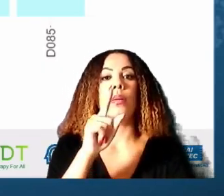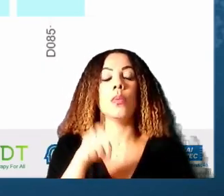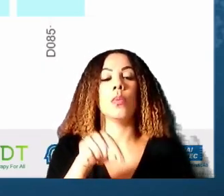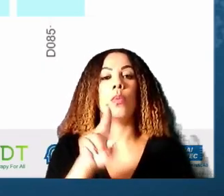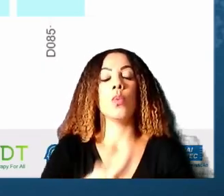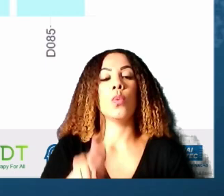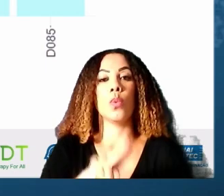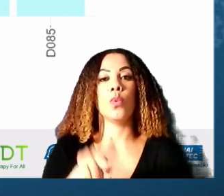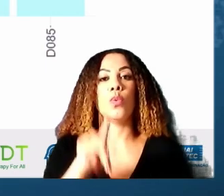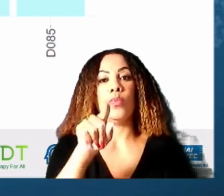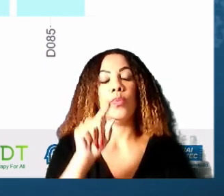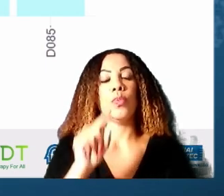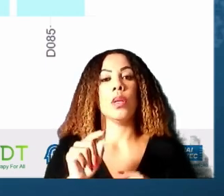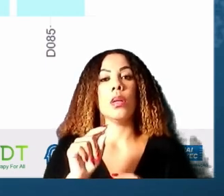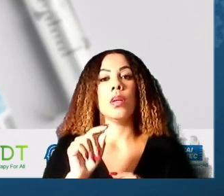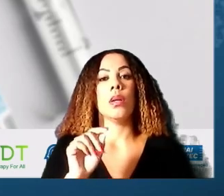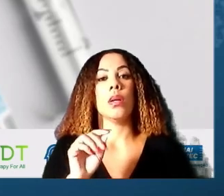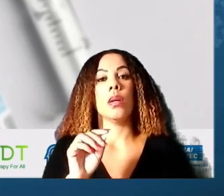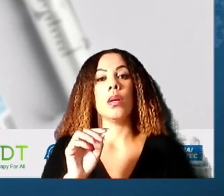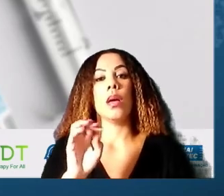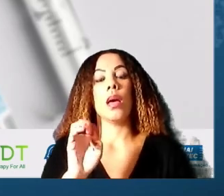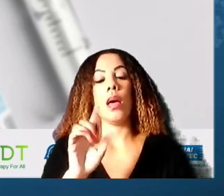com a técnica do ELISpot.